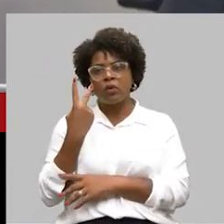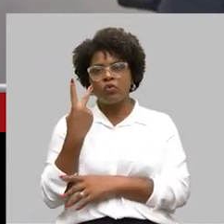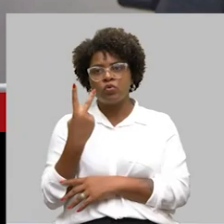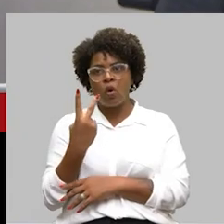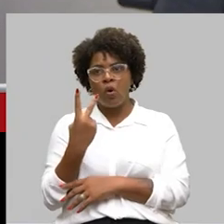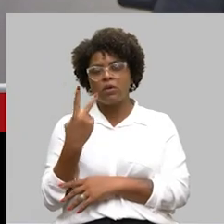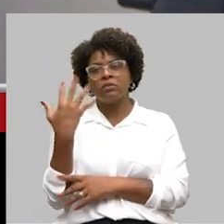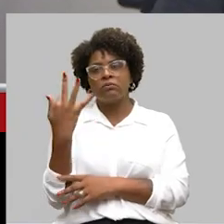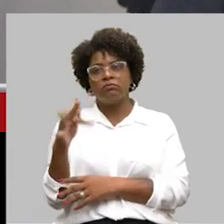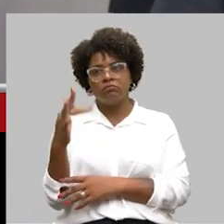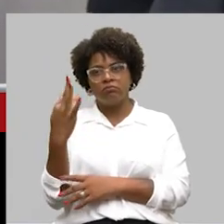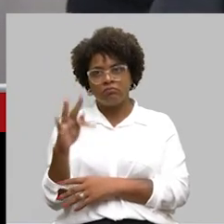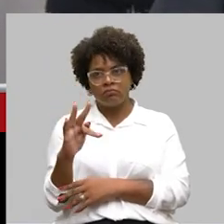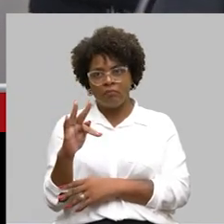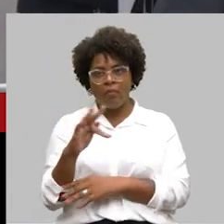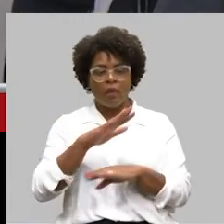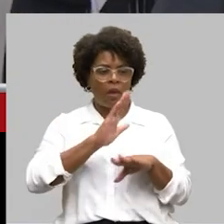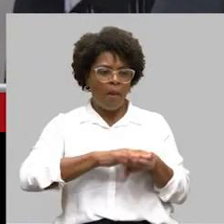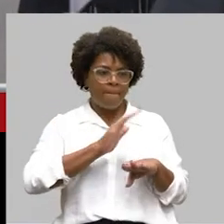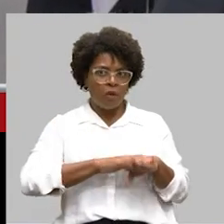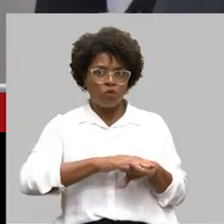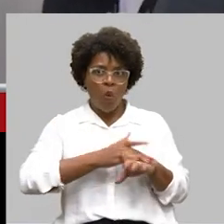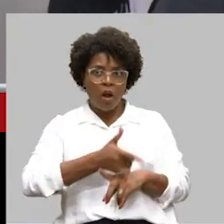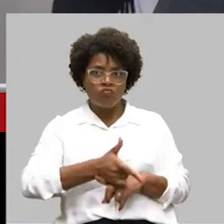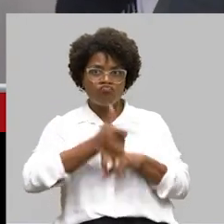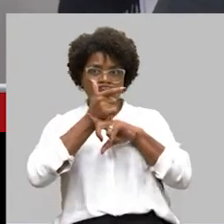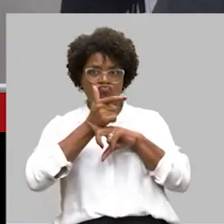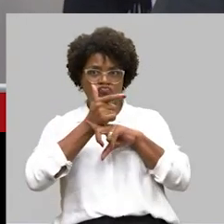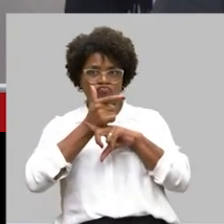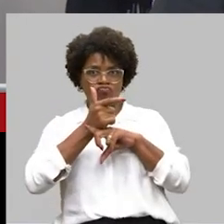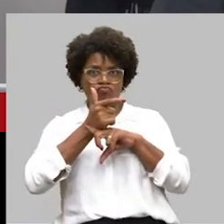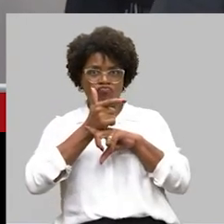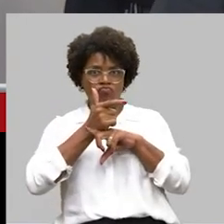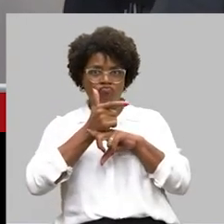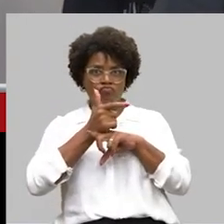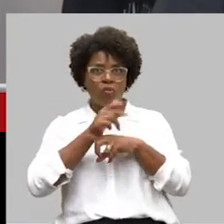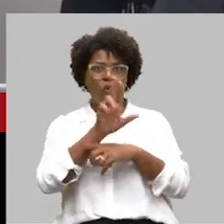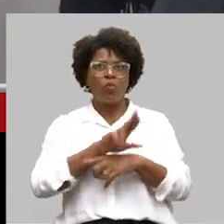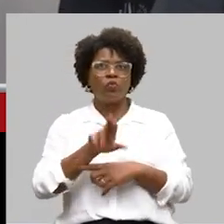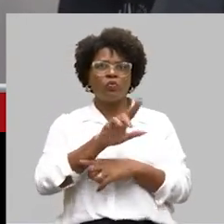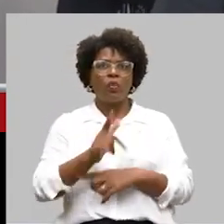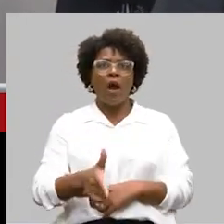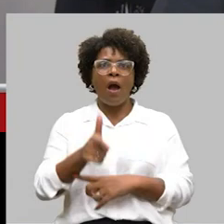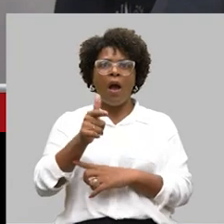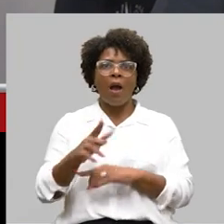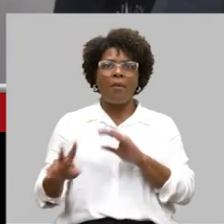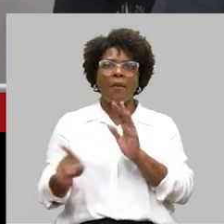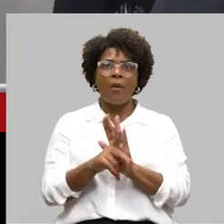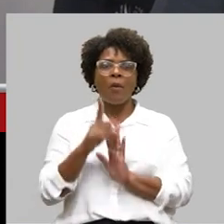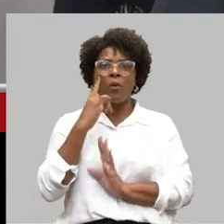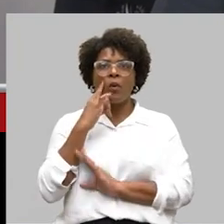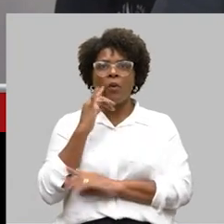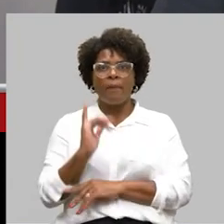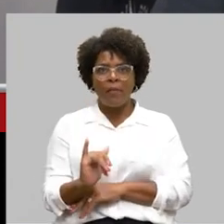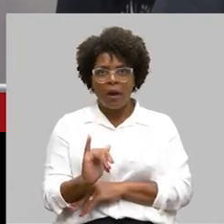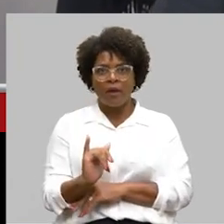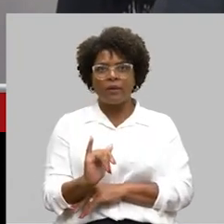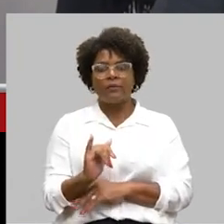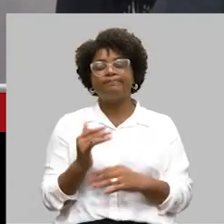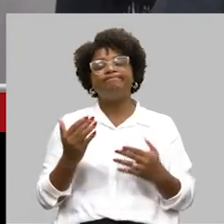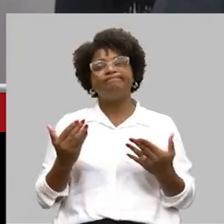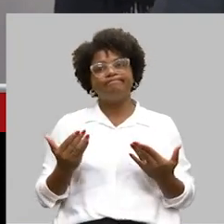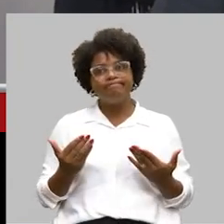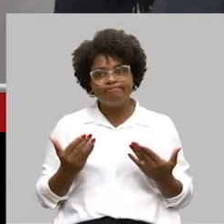dos disparos usou a arma do pai as armas sempre são legalmente